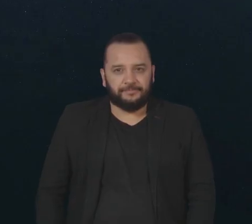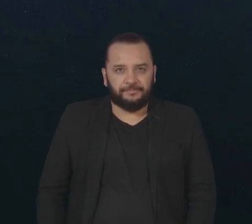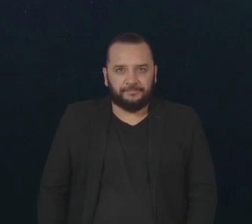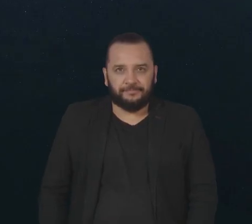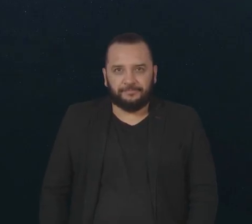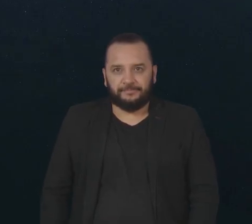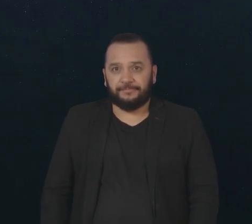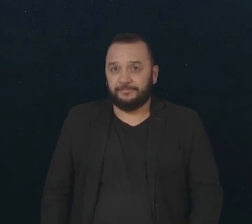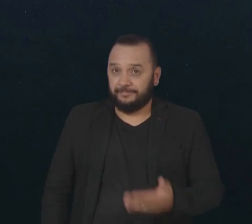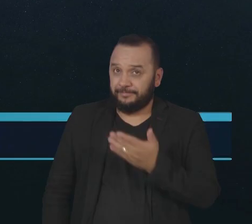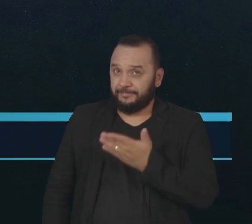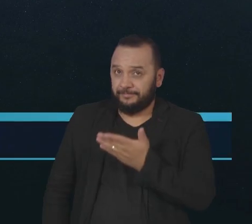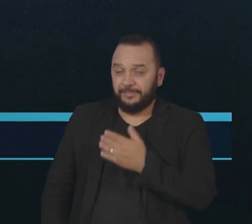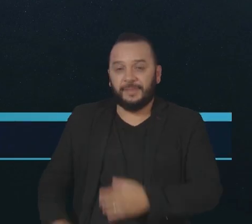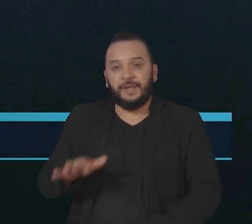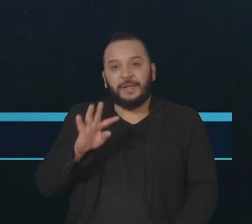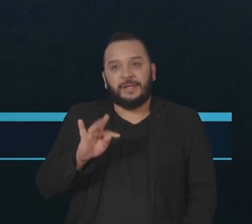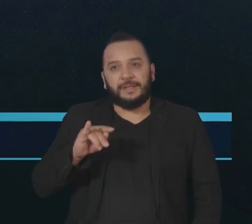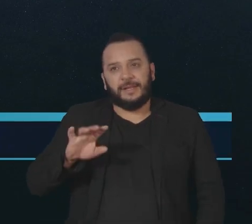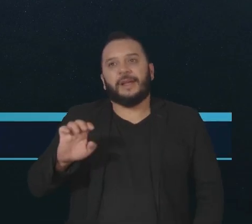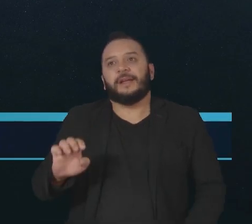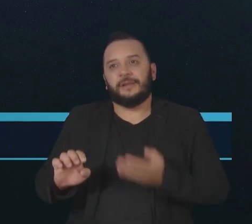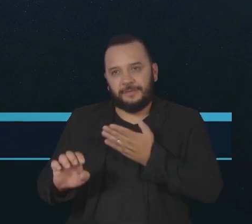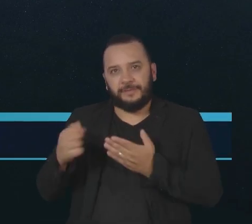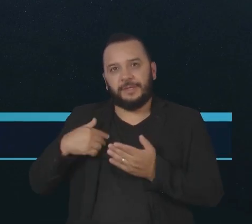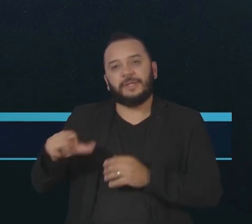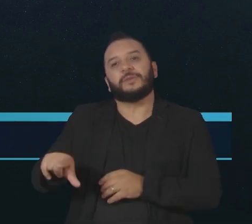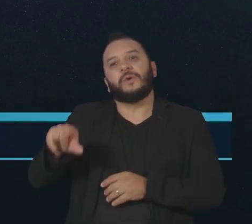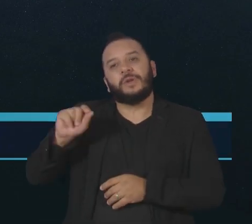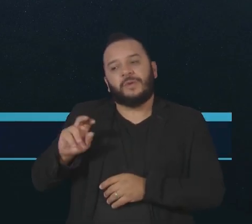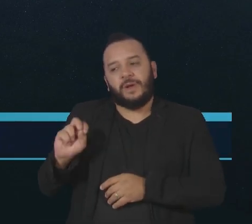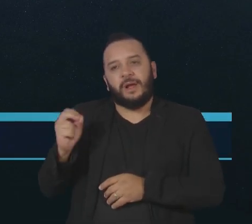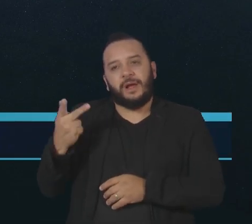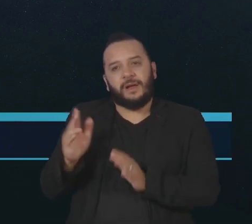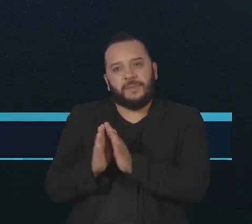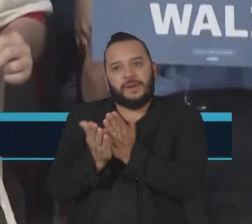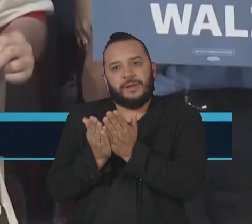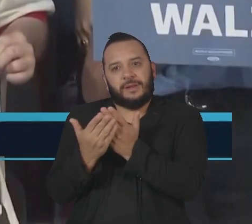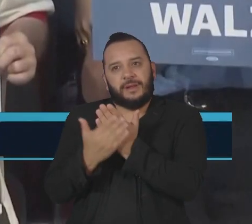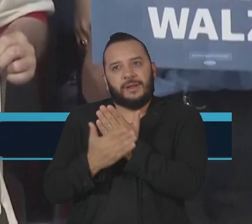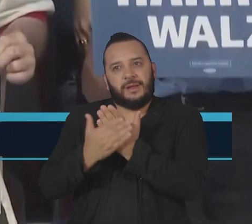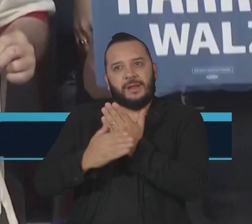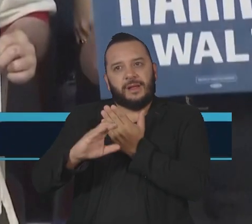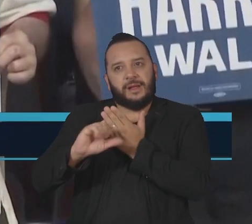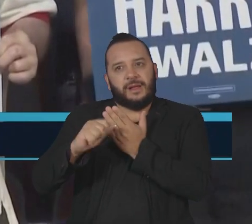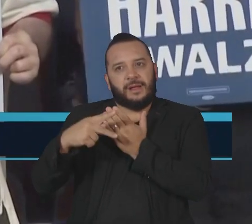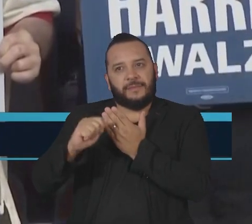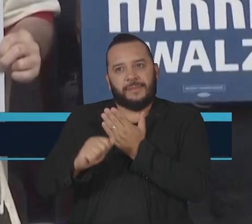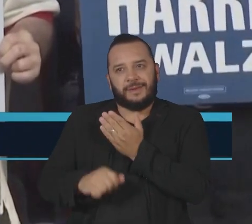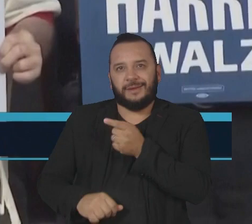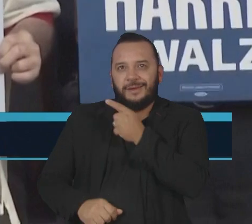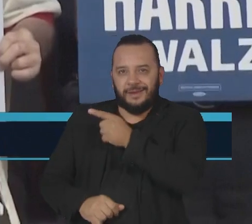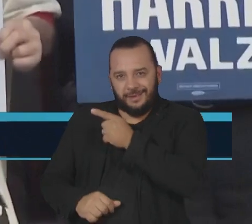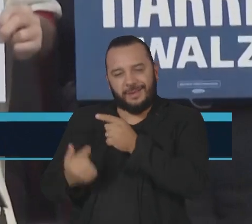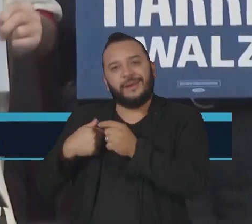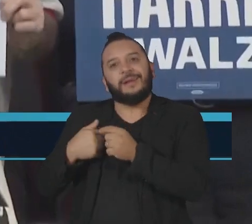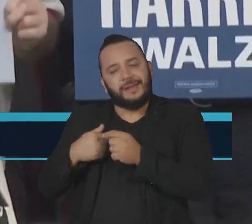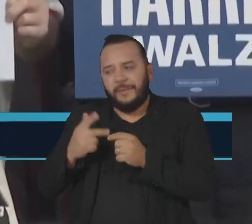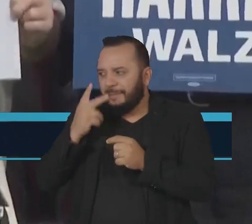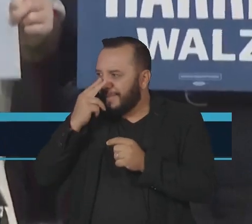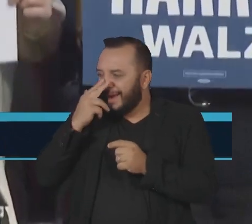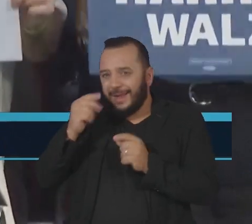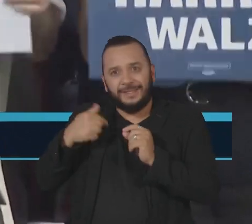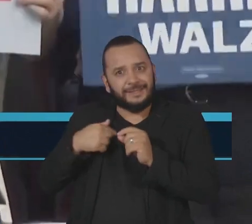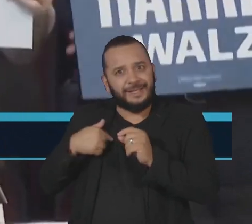A justificativa que a revista Time deu para escolher Kamala Harris como capa foi que a democrata fez a mudança de clima eleitoral